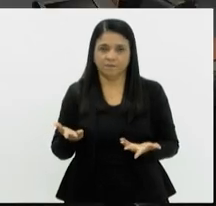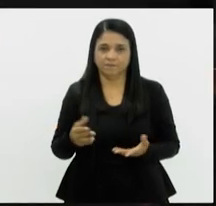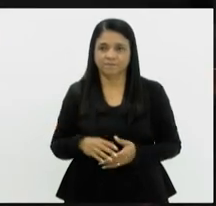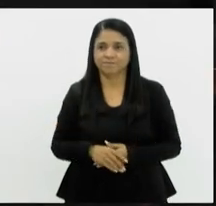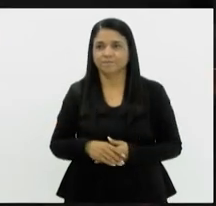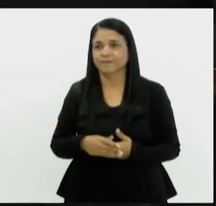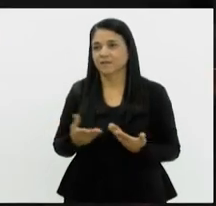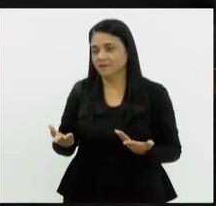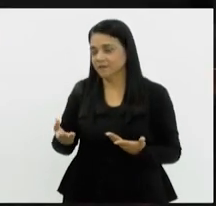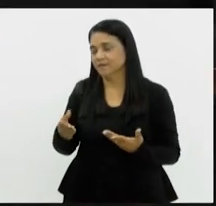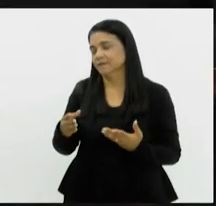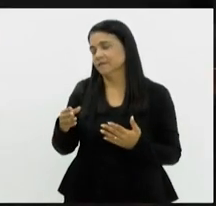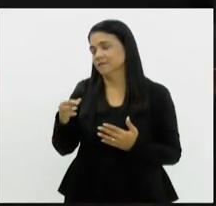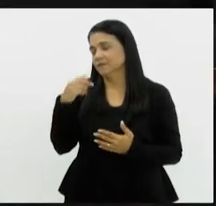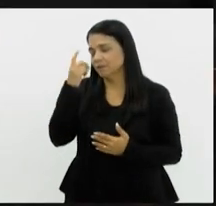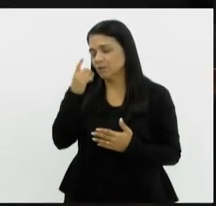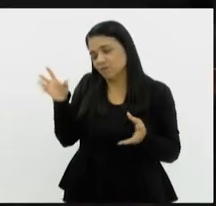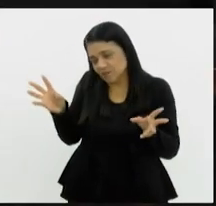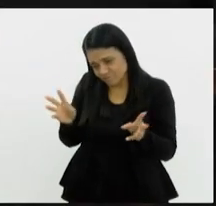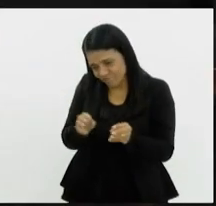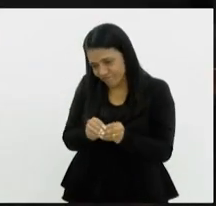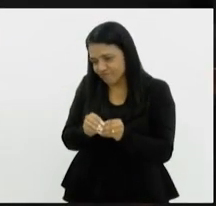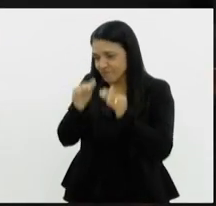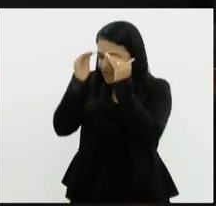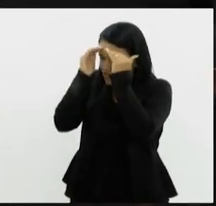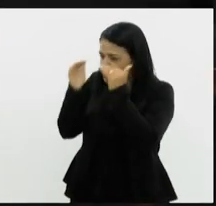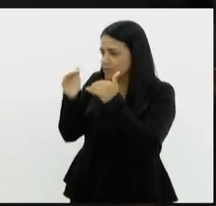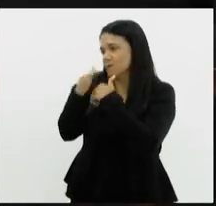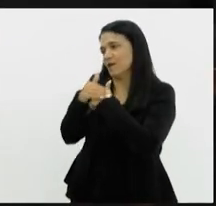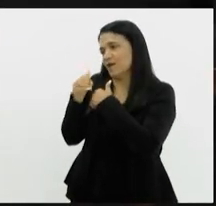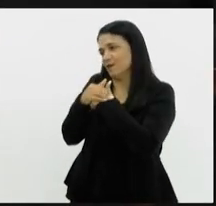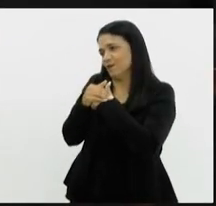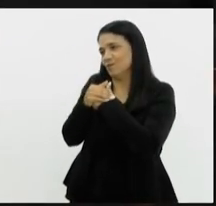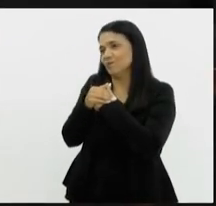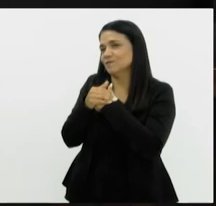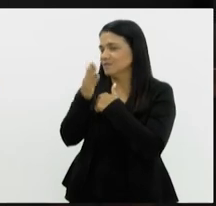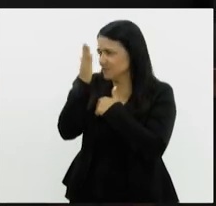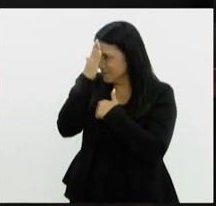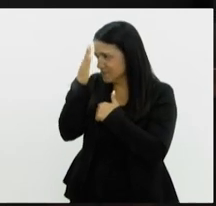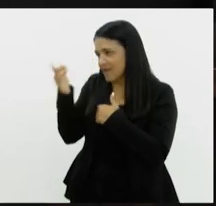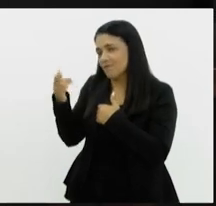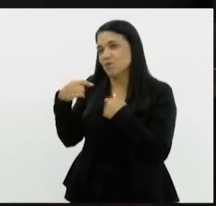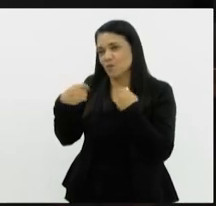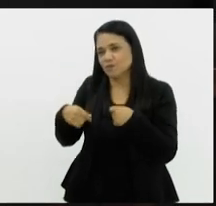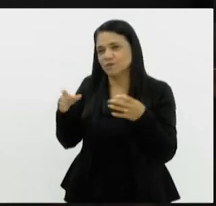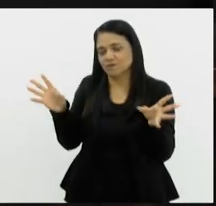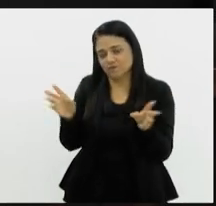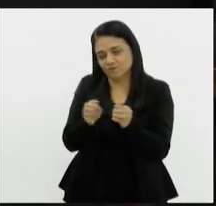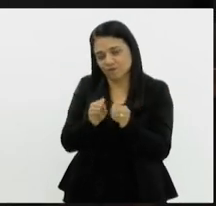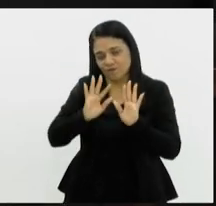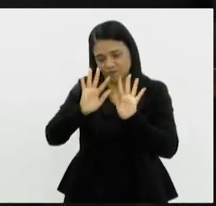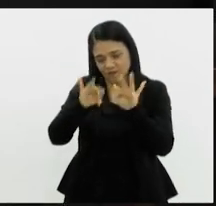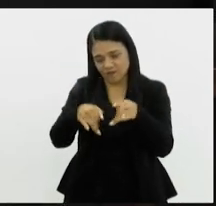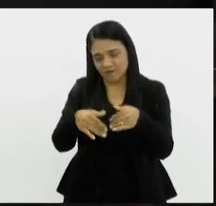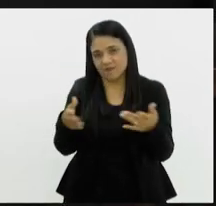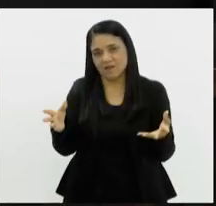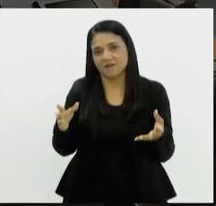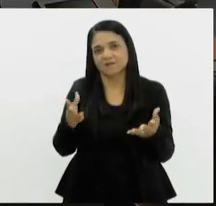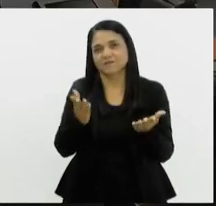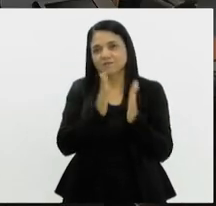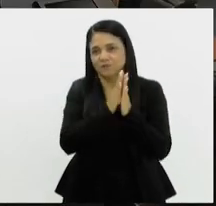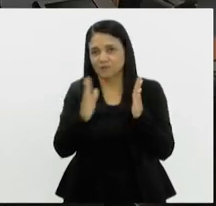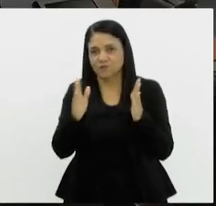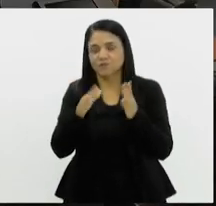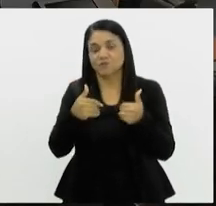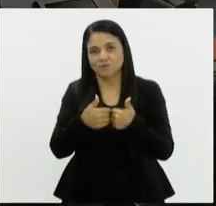Marcelo com com todo respeito e carinho que tem Voss exelência sabe disso eu tô terminando aqui o expediente Inicial